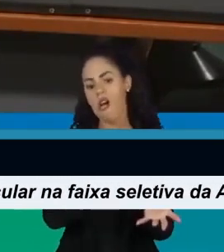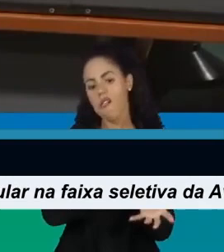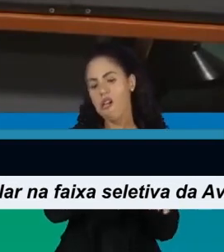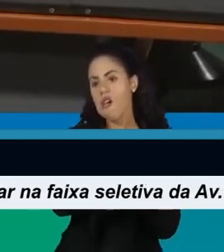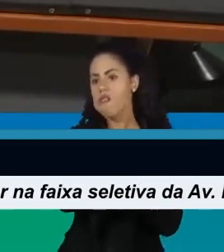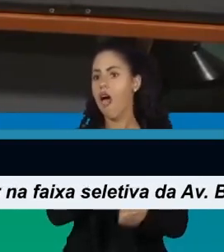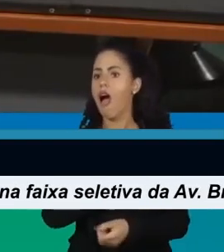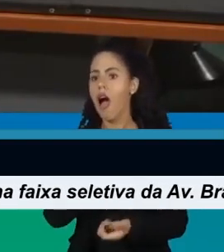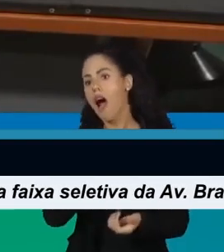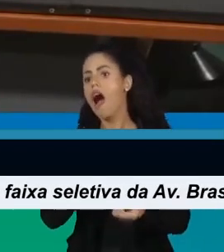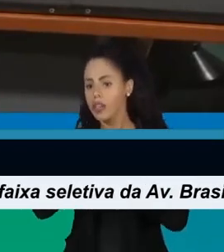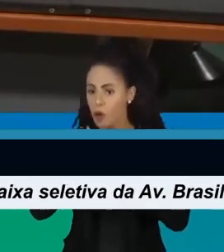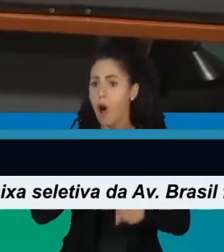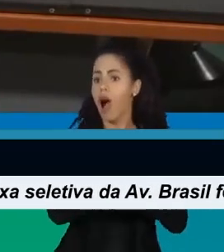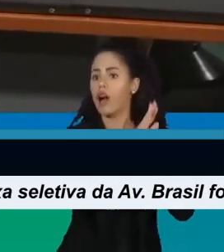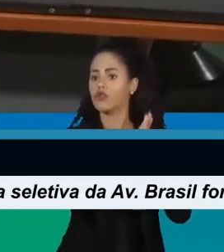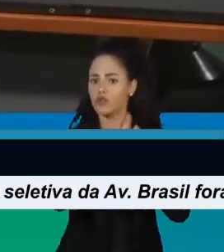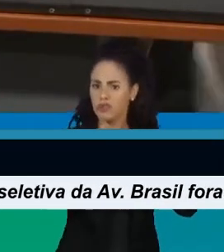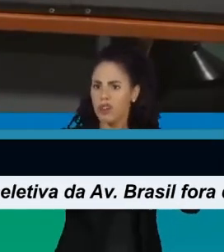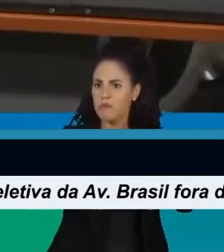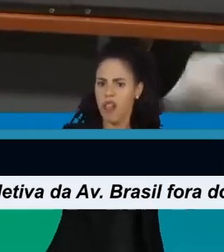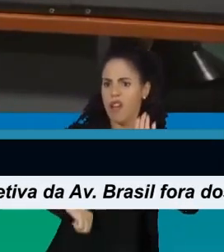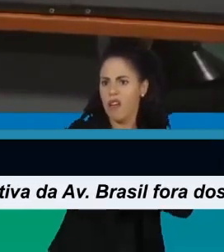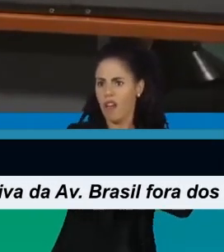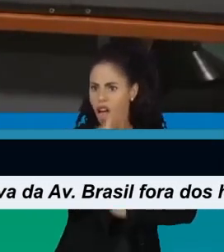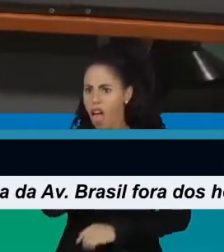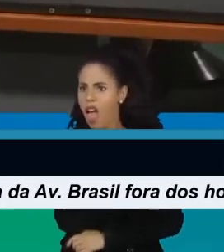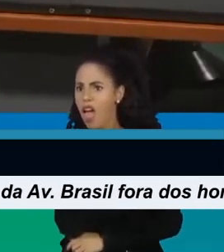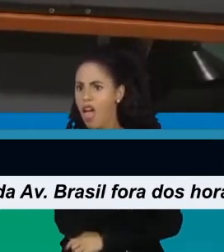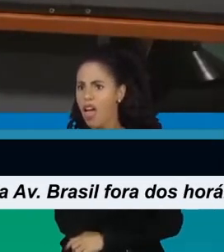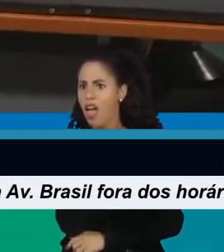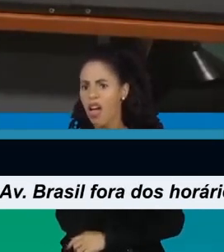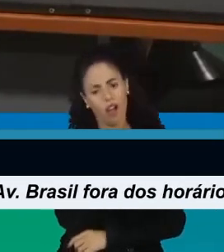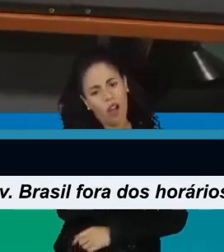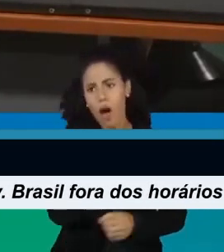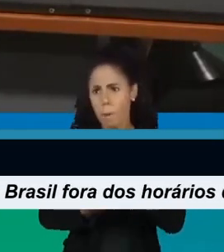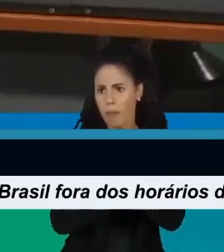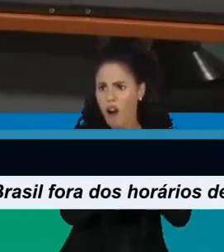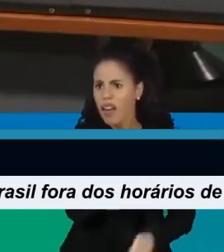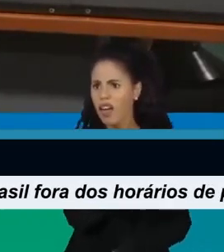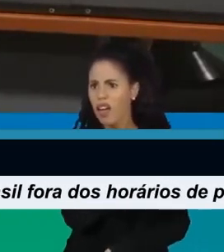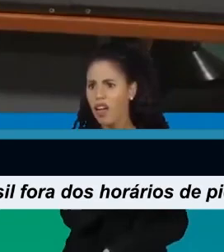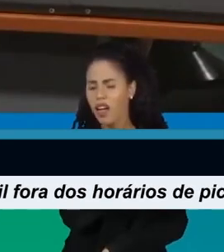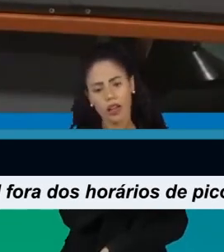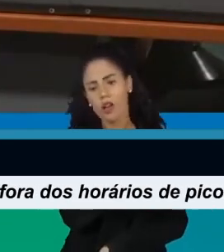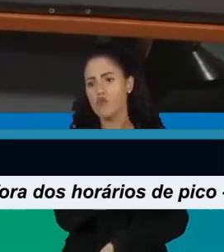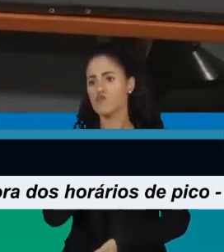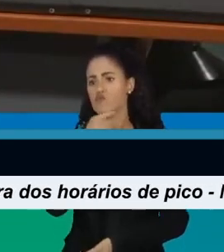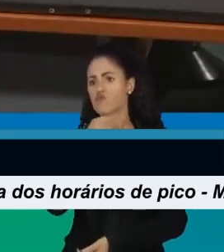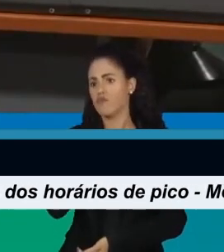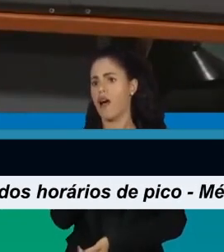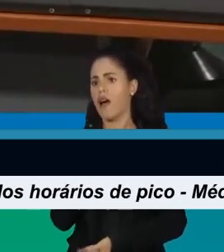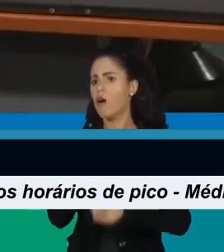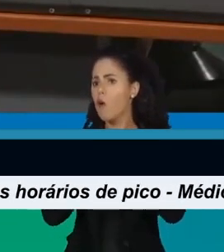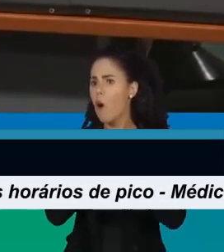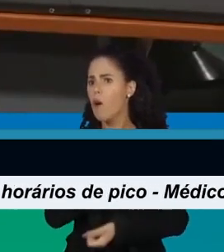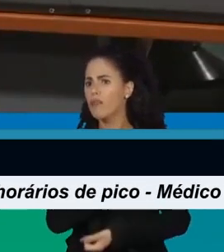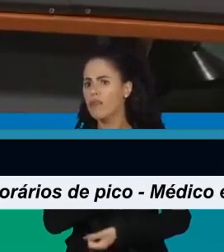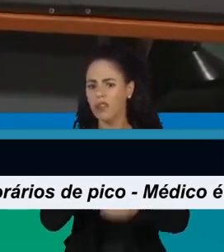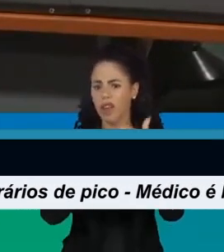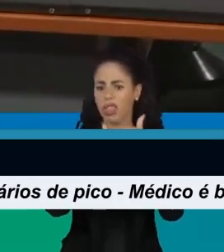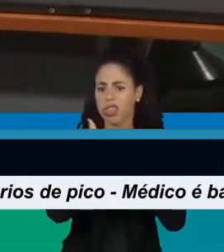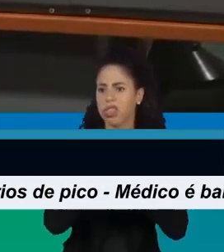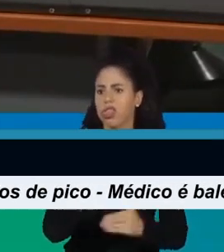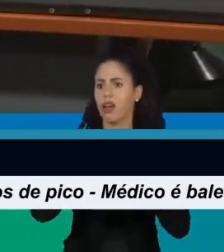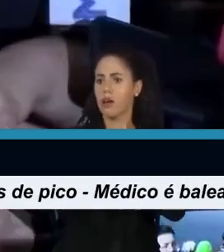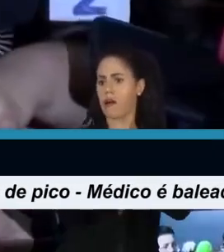a milicianização da política, a gangsterização da política, o atraso, o retrocesso, o